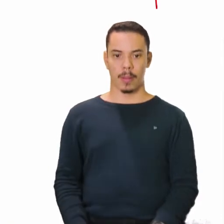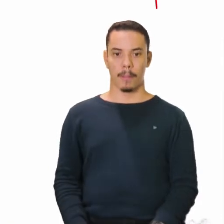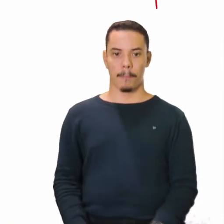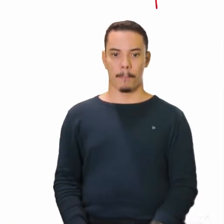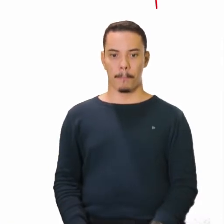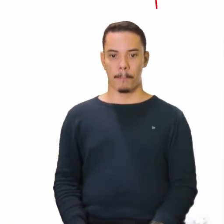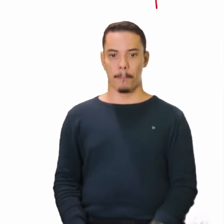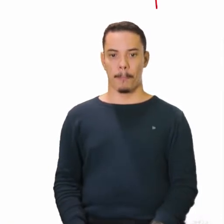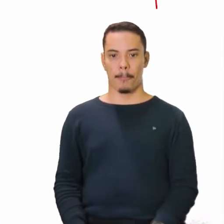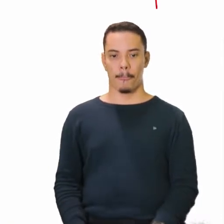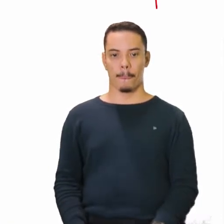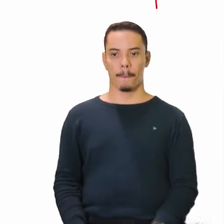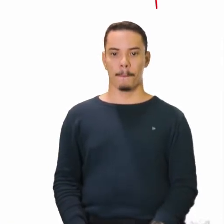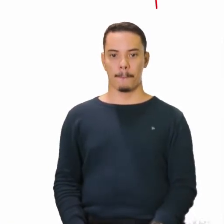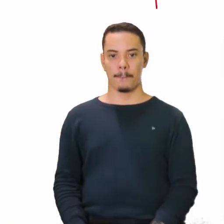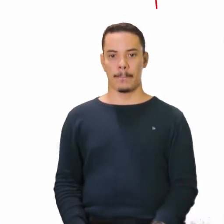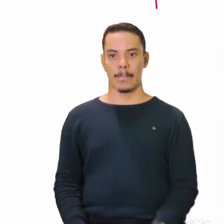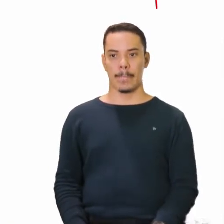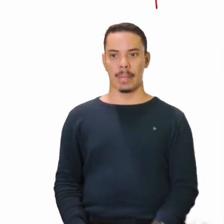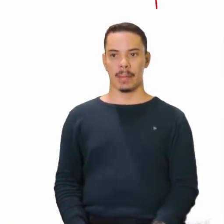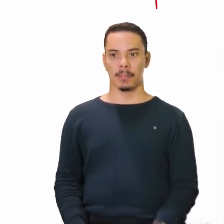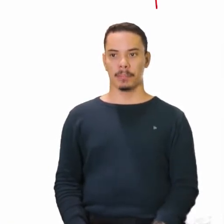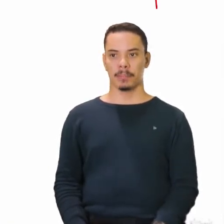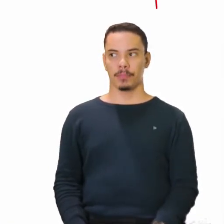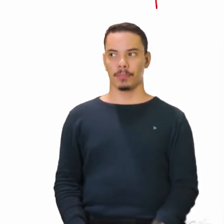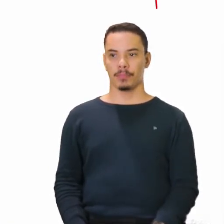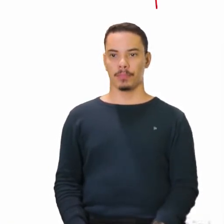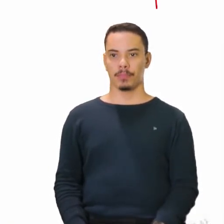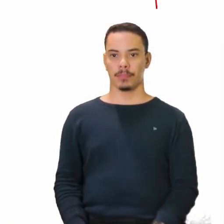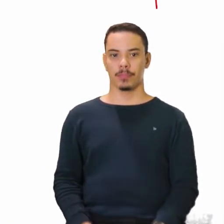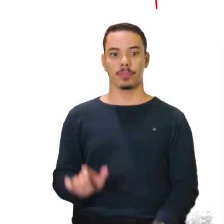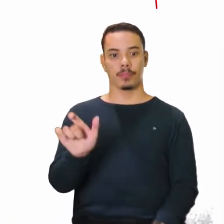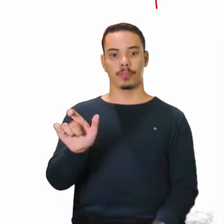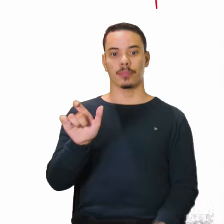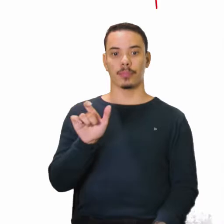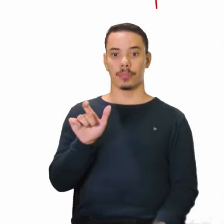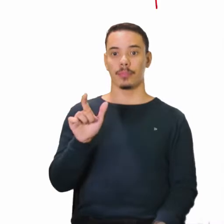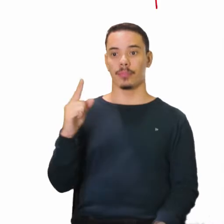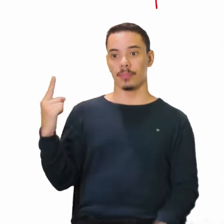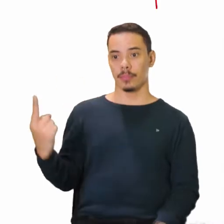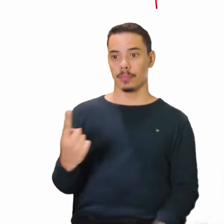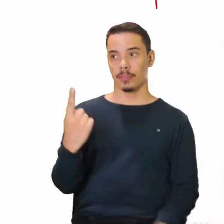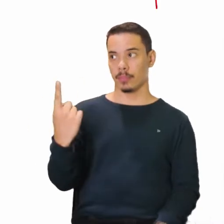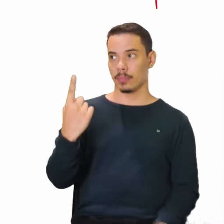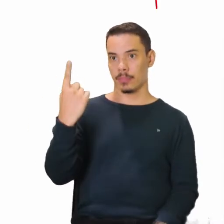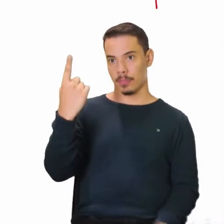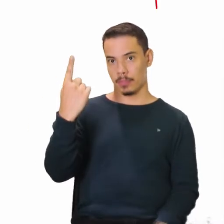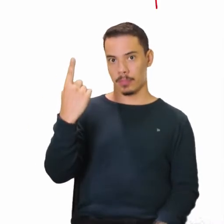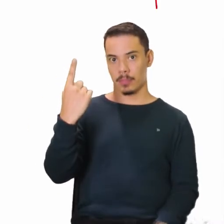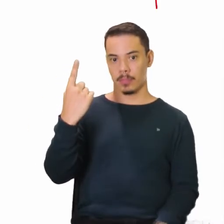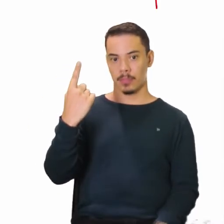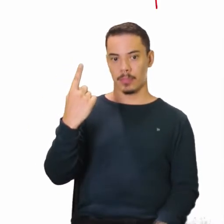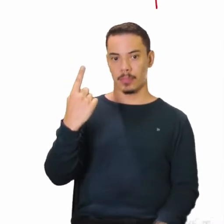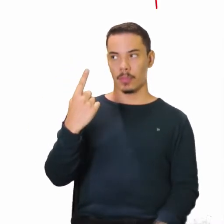Certinho? Vamos pegar mais outra aqui da questão do gênero. A palavra alto.